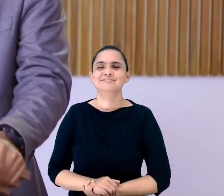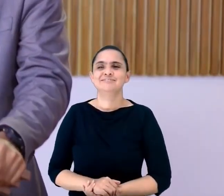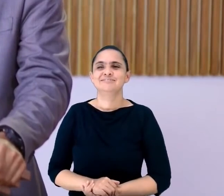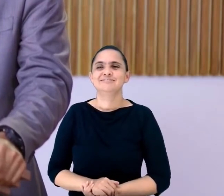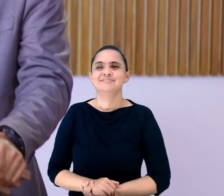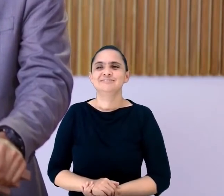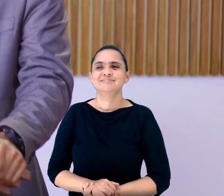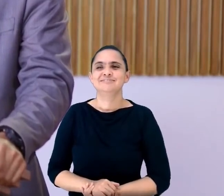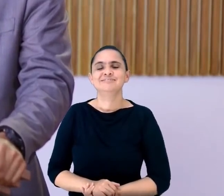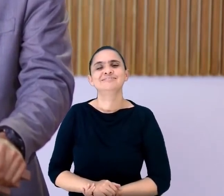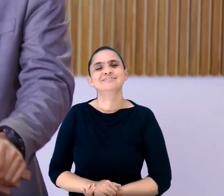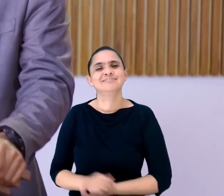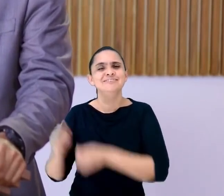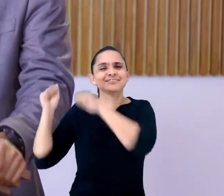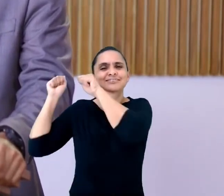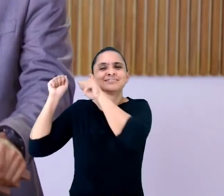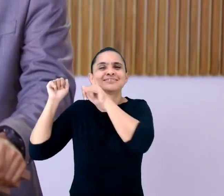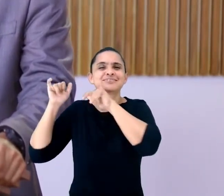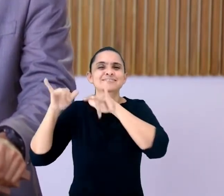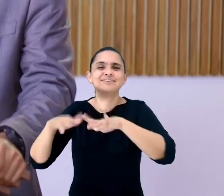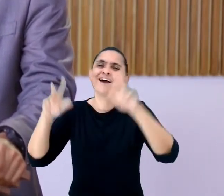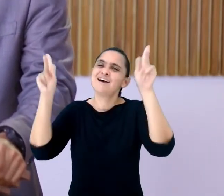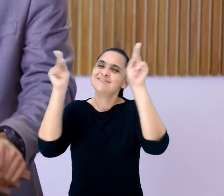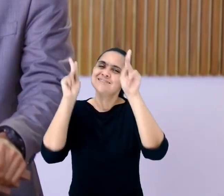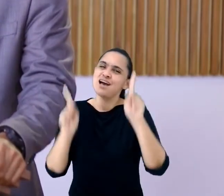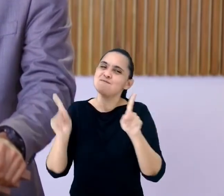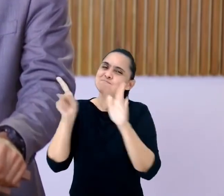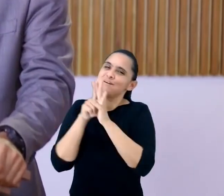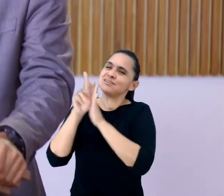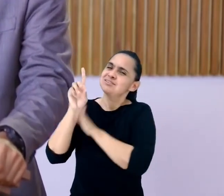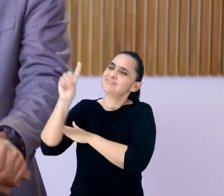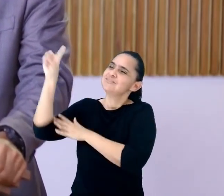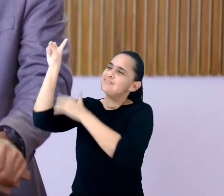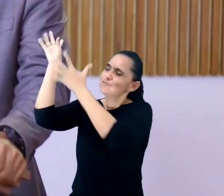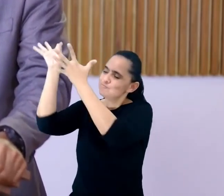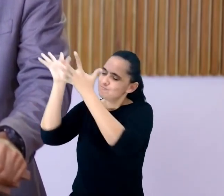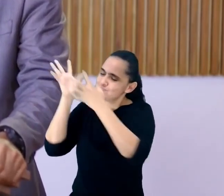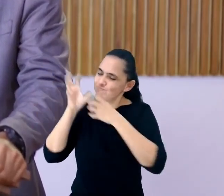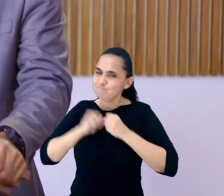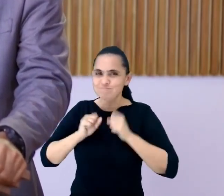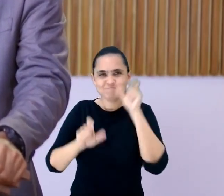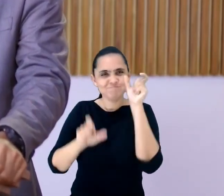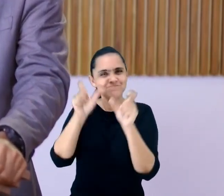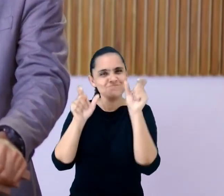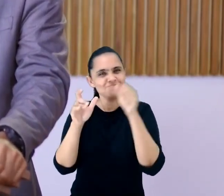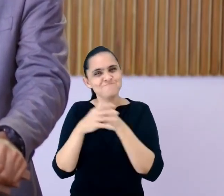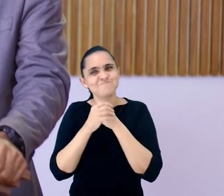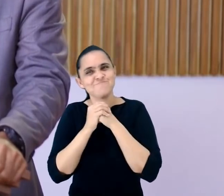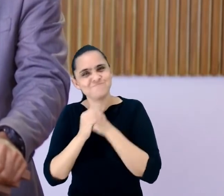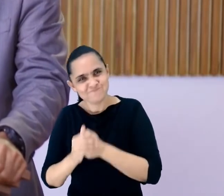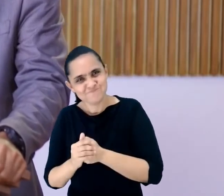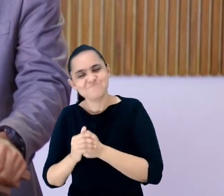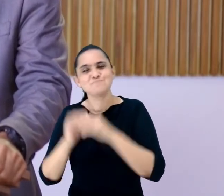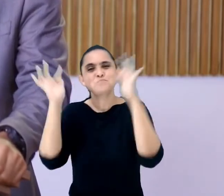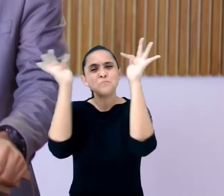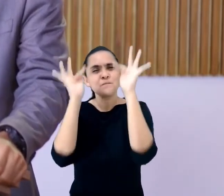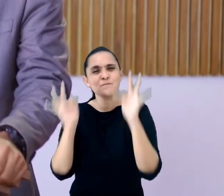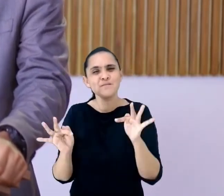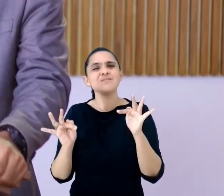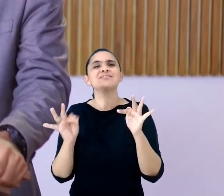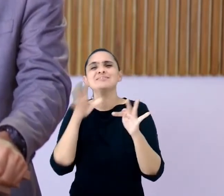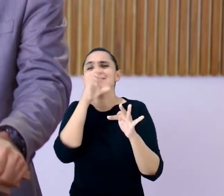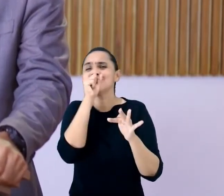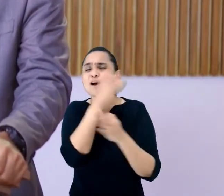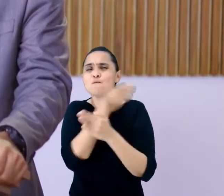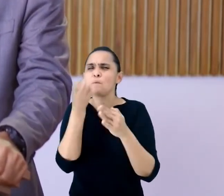Que a graça e a paz do nosso Deus esteja com cada um de nós. Amém? Um feliz sábado para você. Muito boa noite a